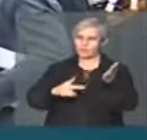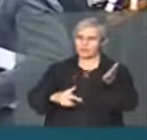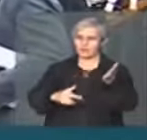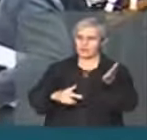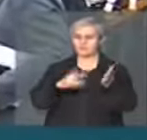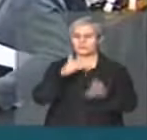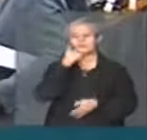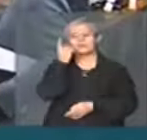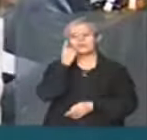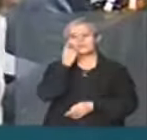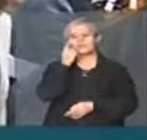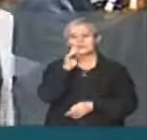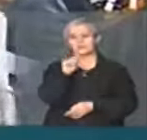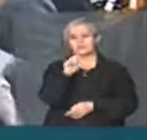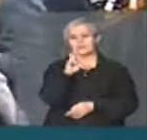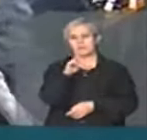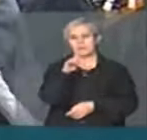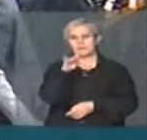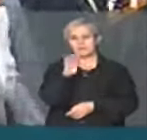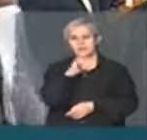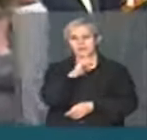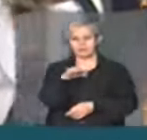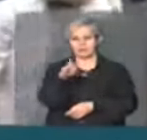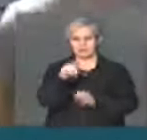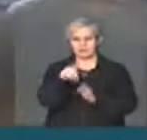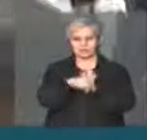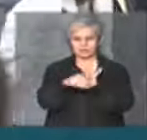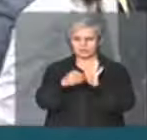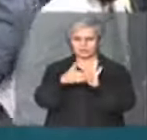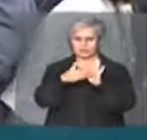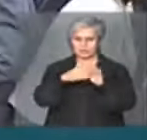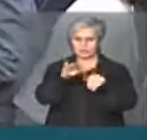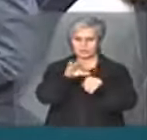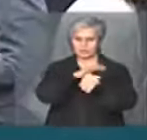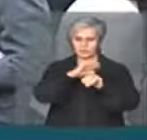Pedi aos parlamentares, Alessandro Molon, darei no destaque, Vossa Excelência.